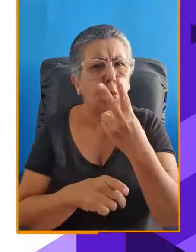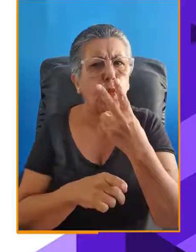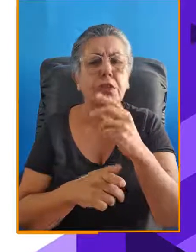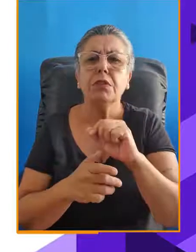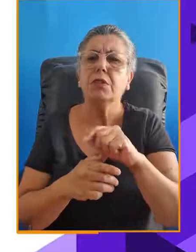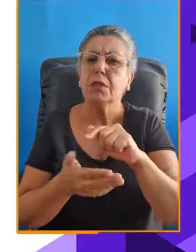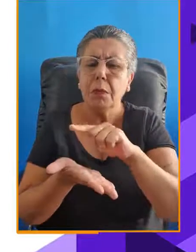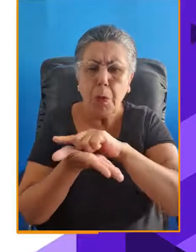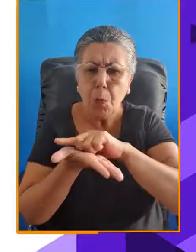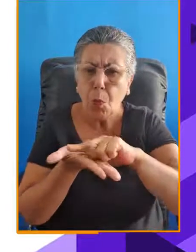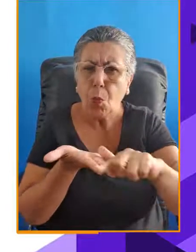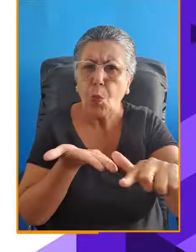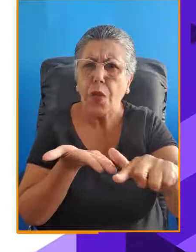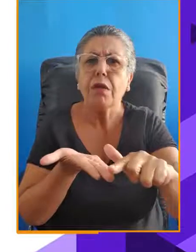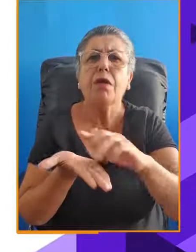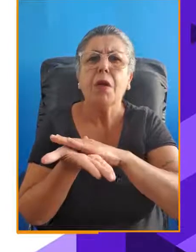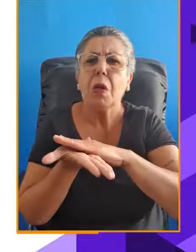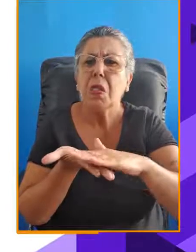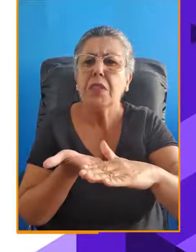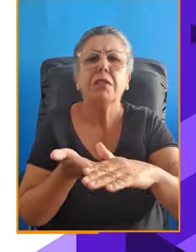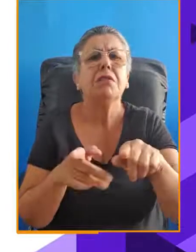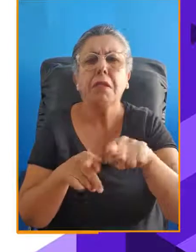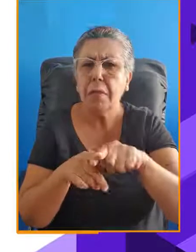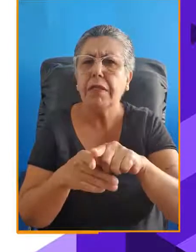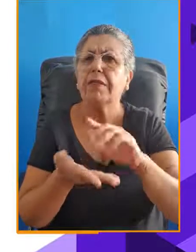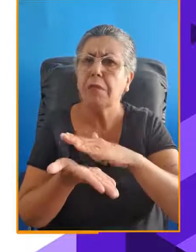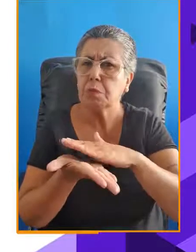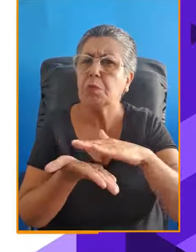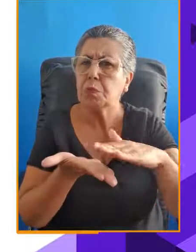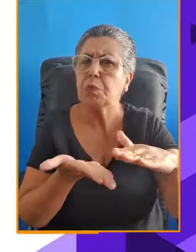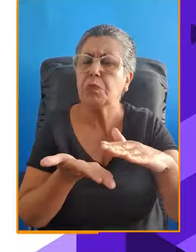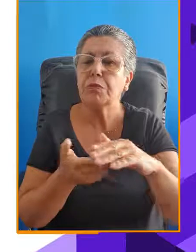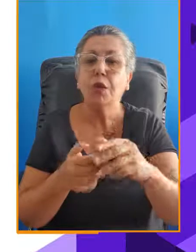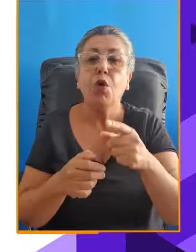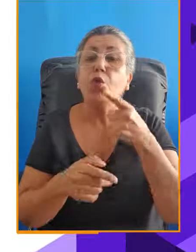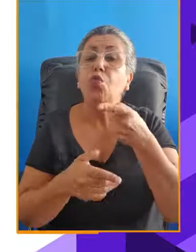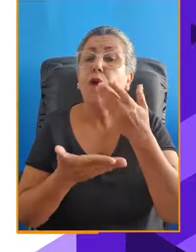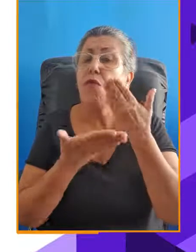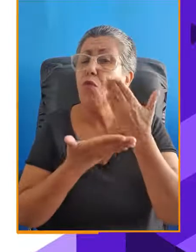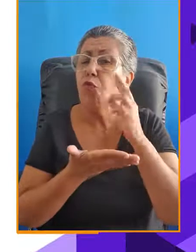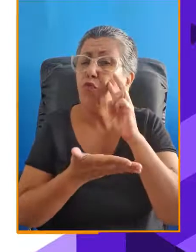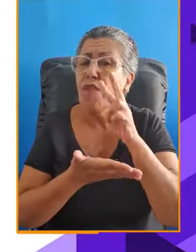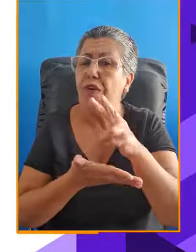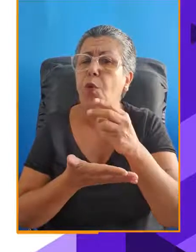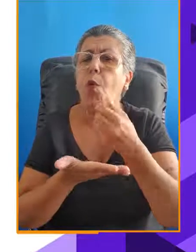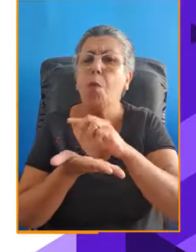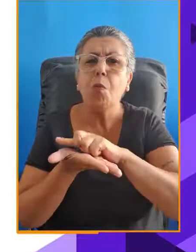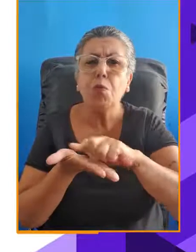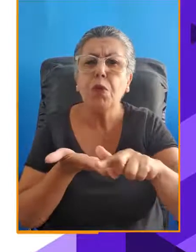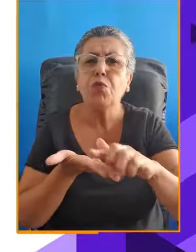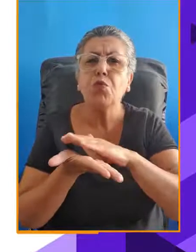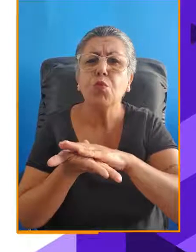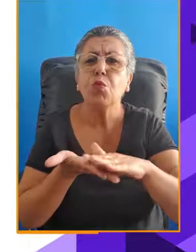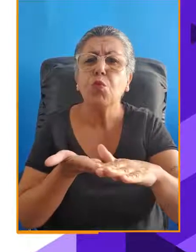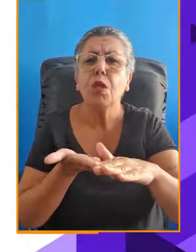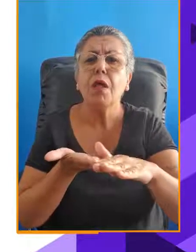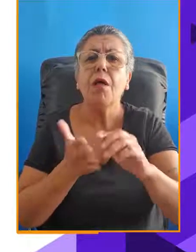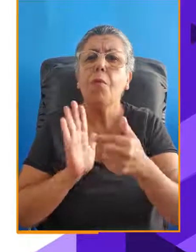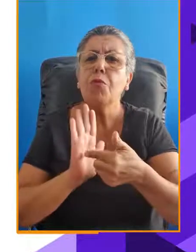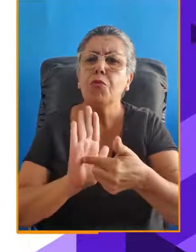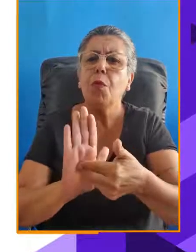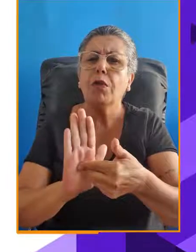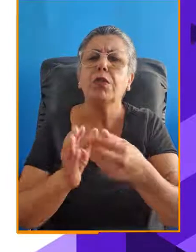lisa também contém textura? Nessa aula, tu vais aprender como as texturas se manifestam e como podem